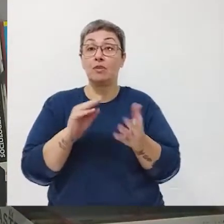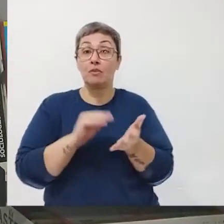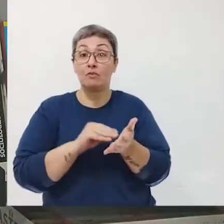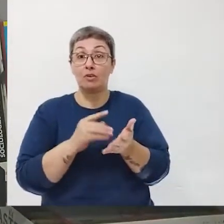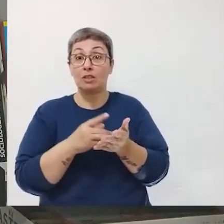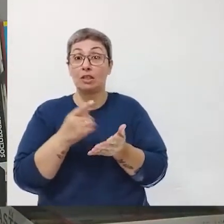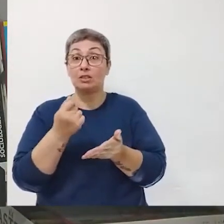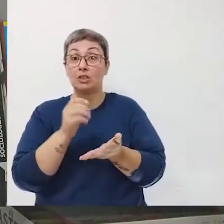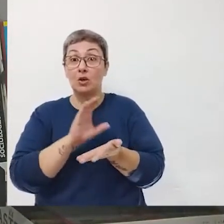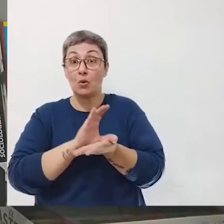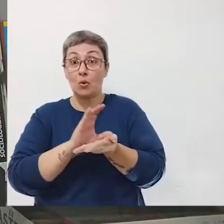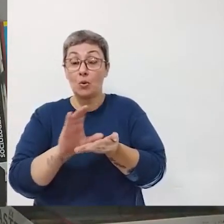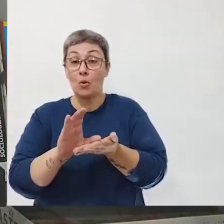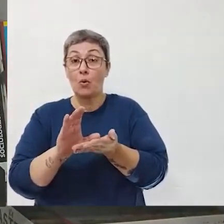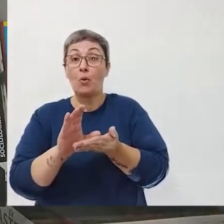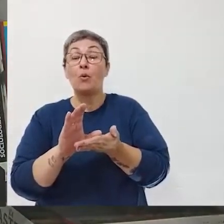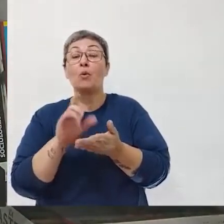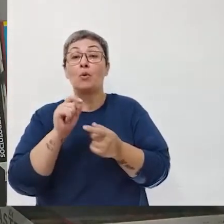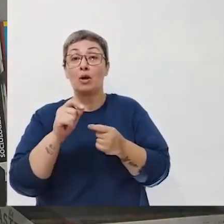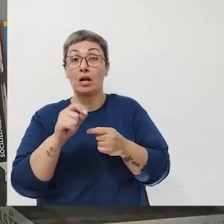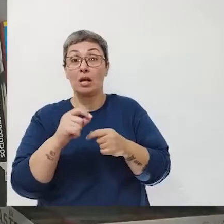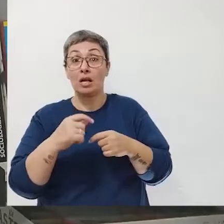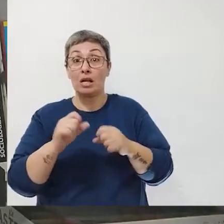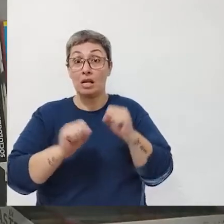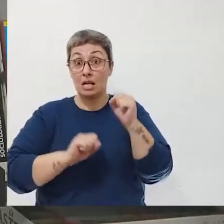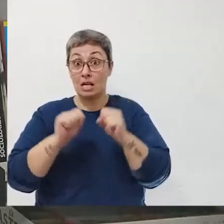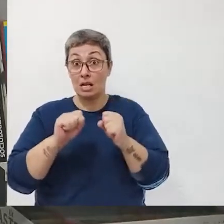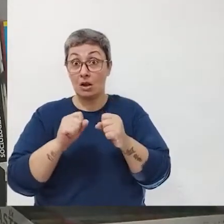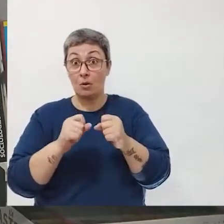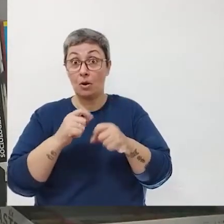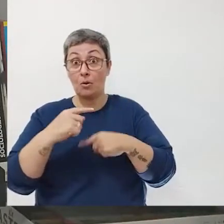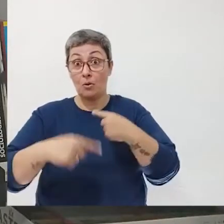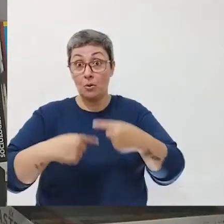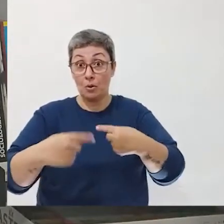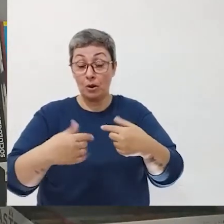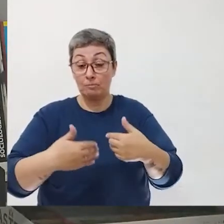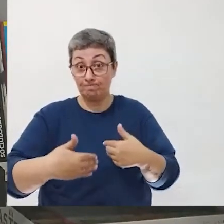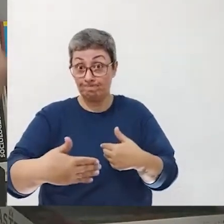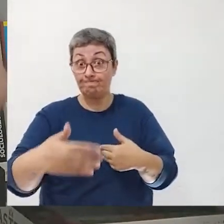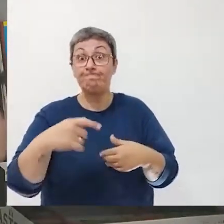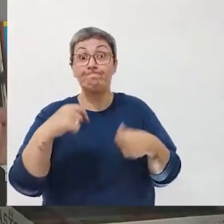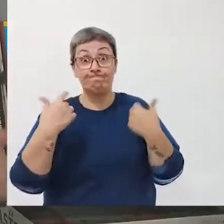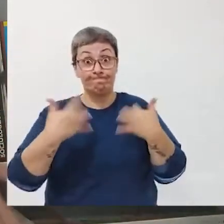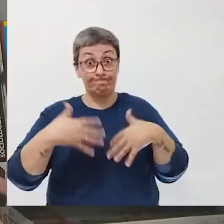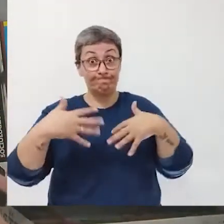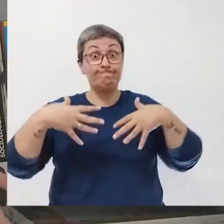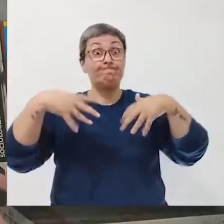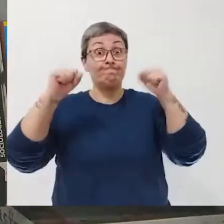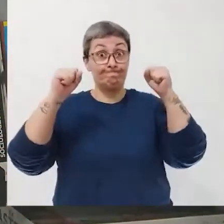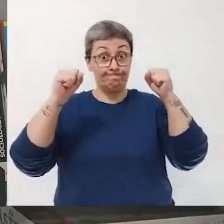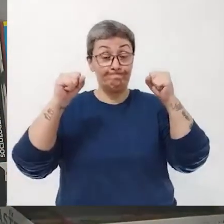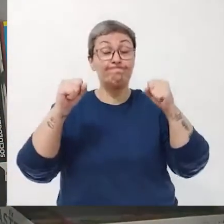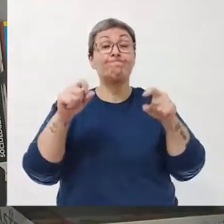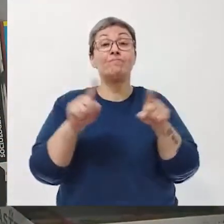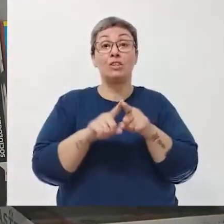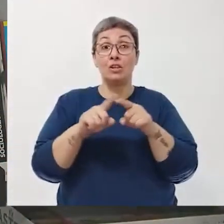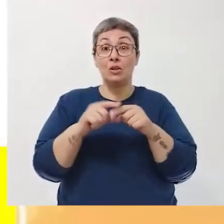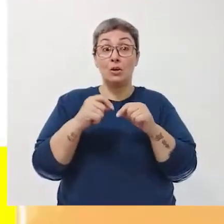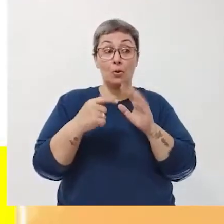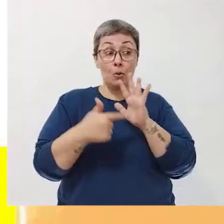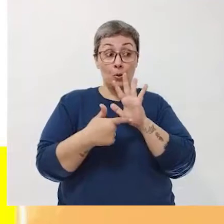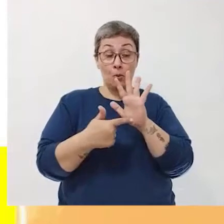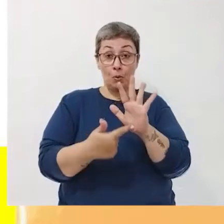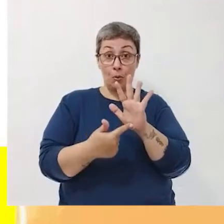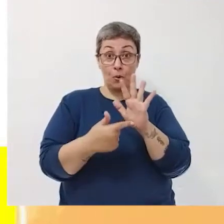de recursos para investimentos nas hidrelétricas. Então, estamos prestes a vivenciar grandes apagões. Essa